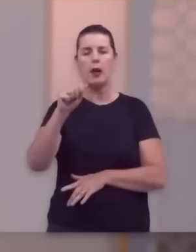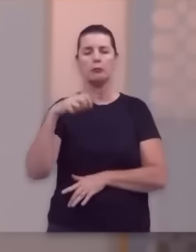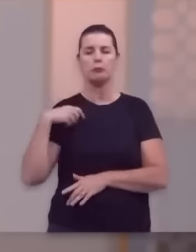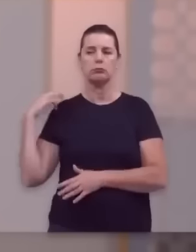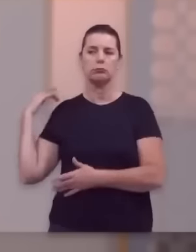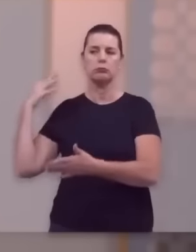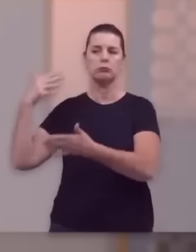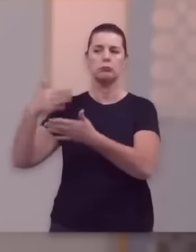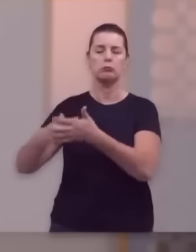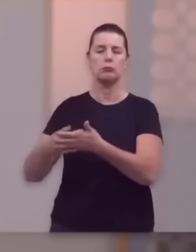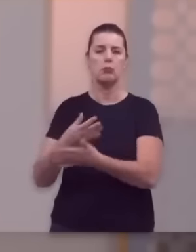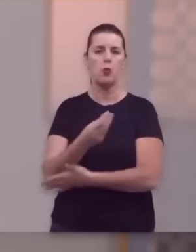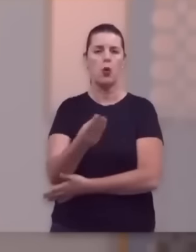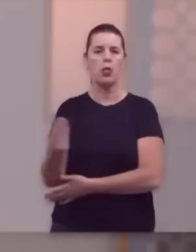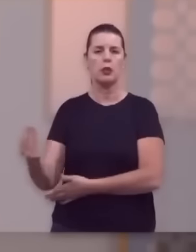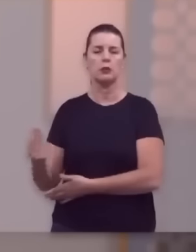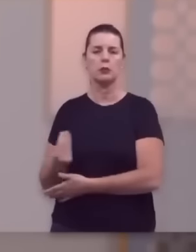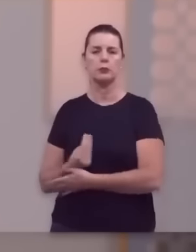da